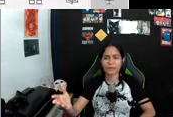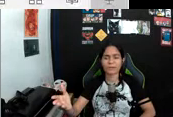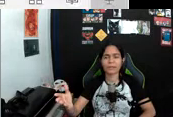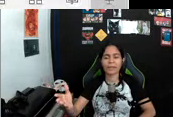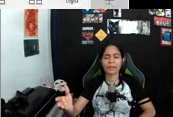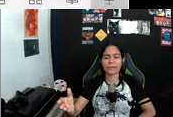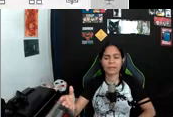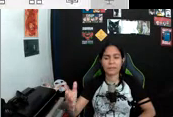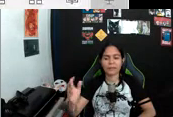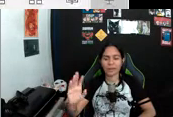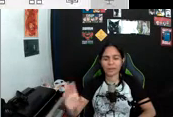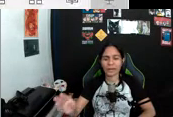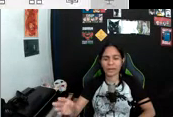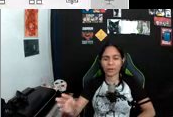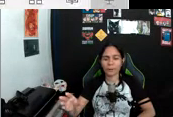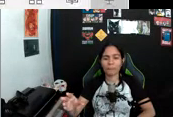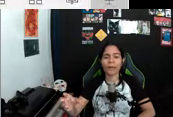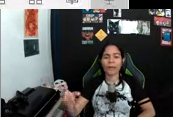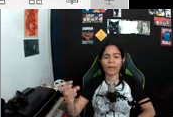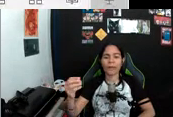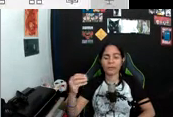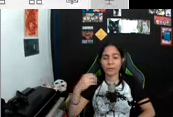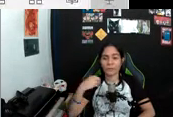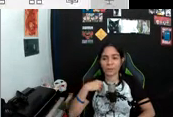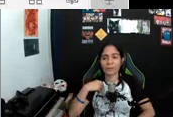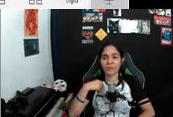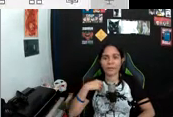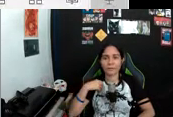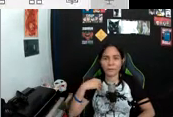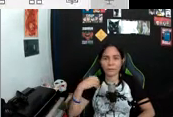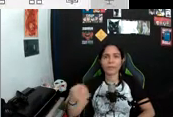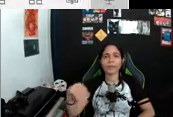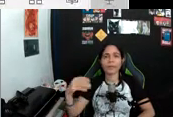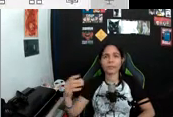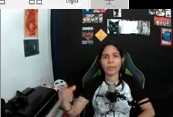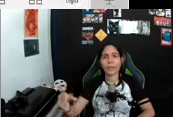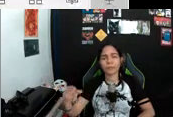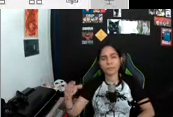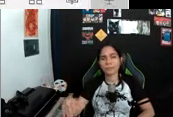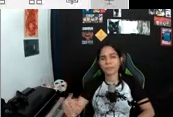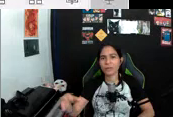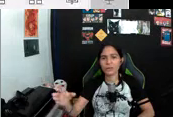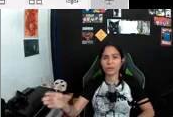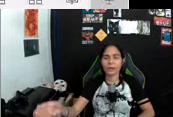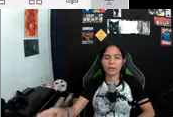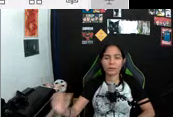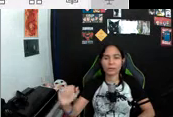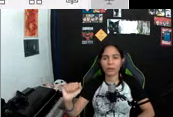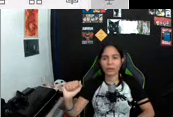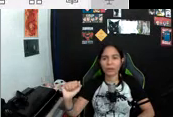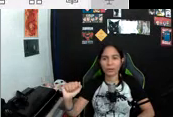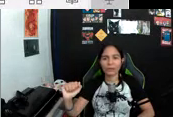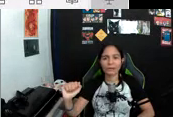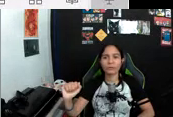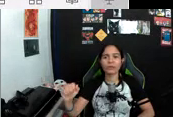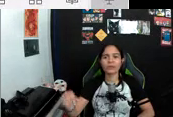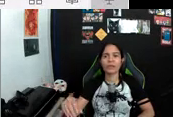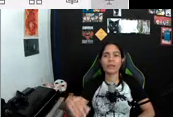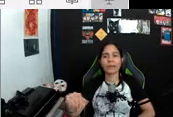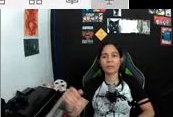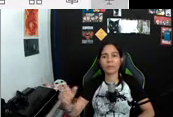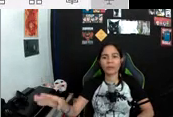eu acho que eu citei aqui já em aula, de uma amiga minha que é enfermeira e o médico simplesmente na hora